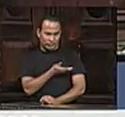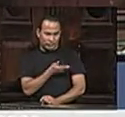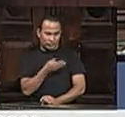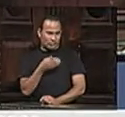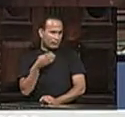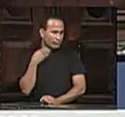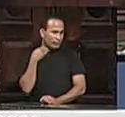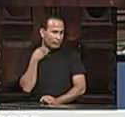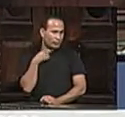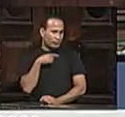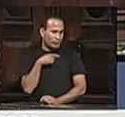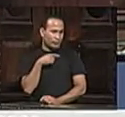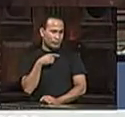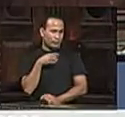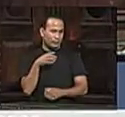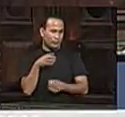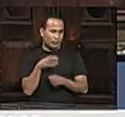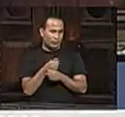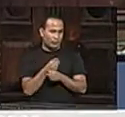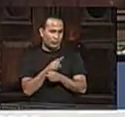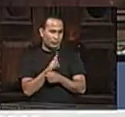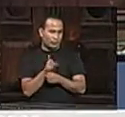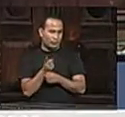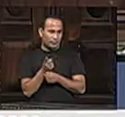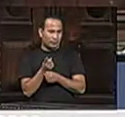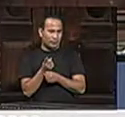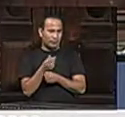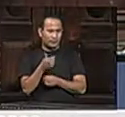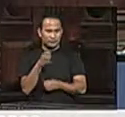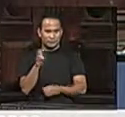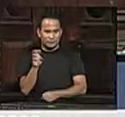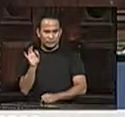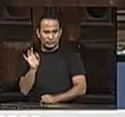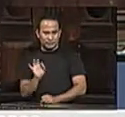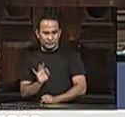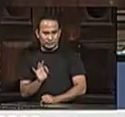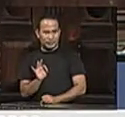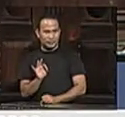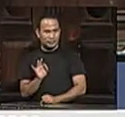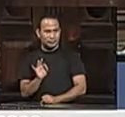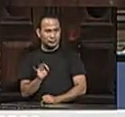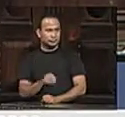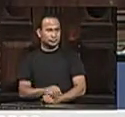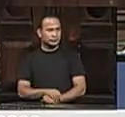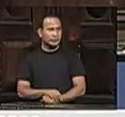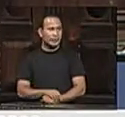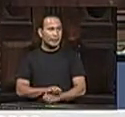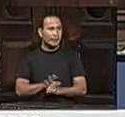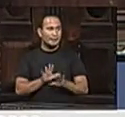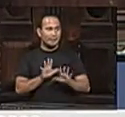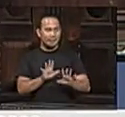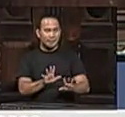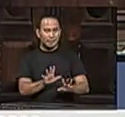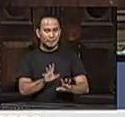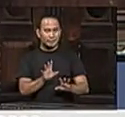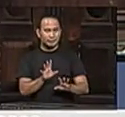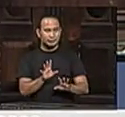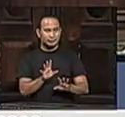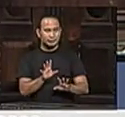conta. Aplicou os 25% na liquidação, mas não